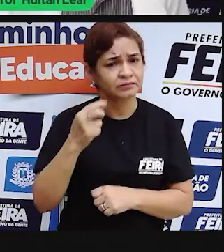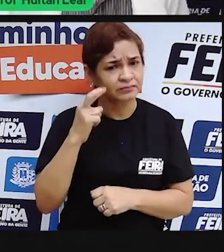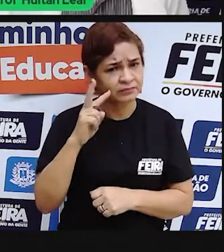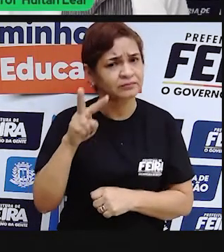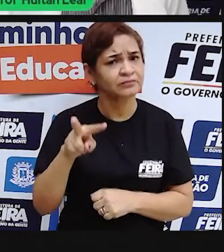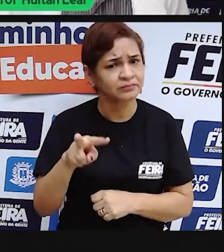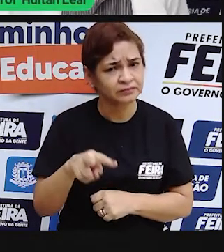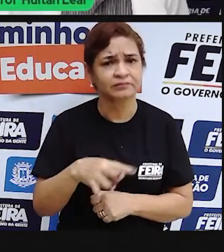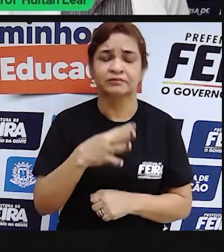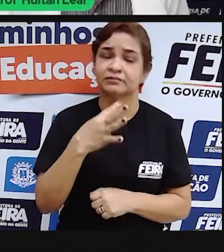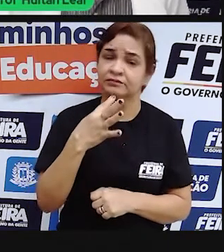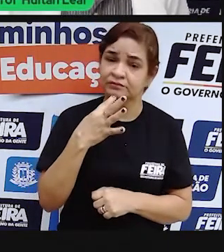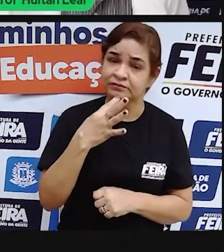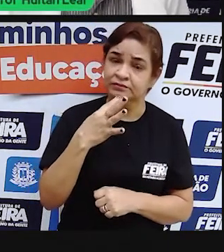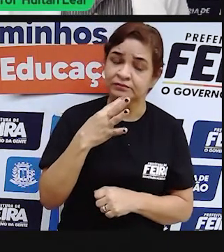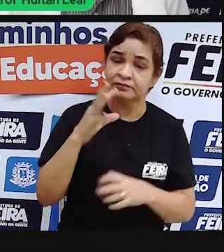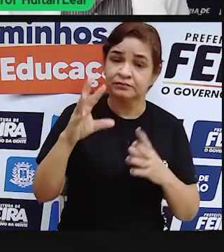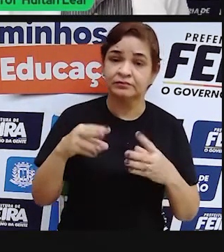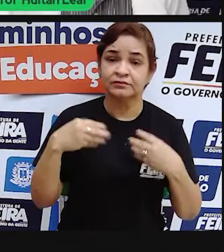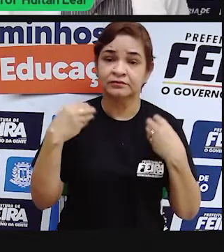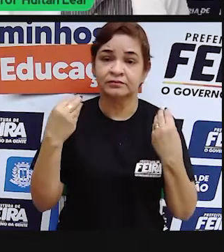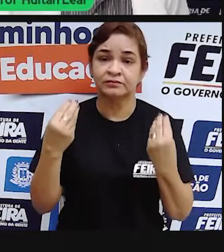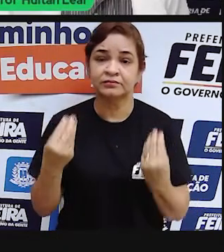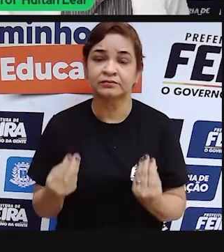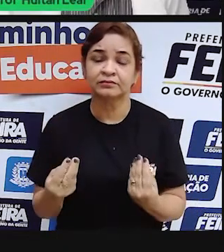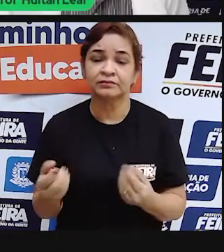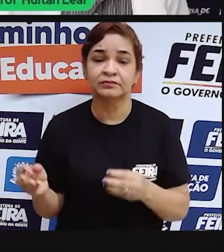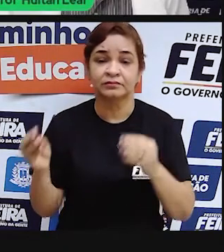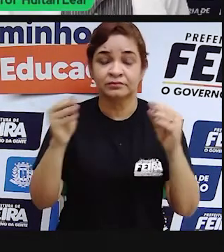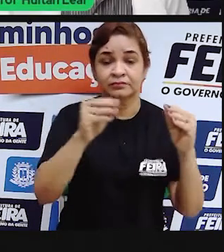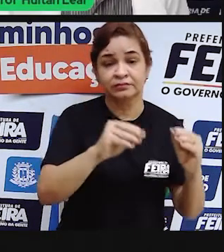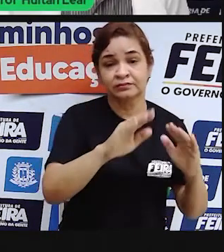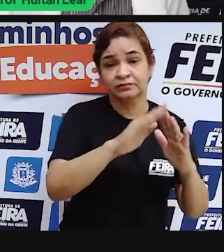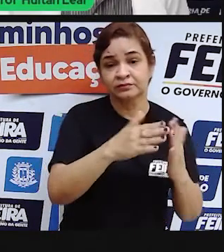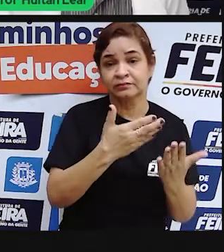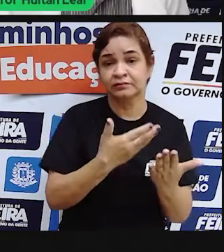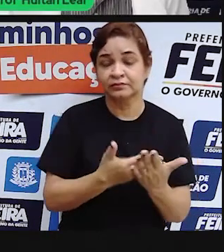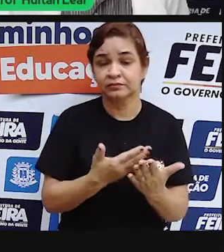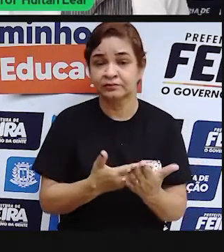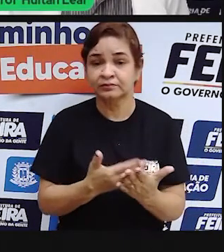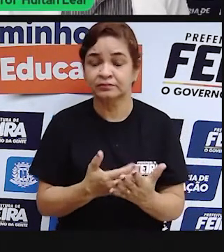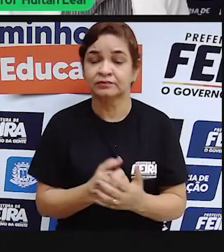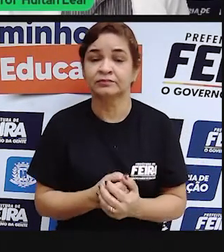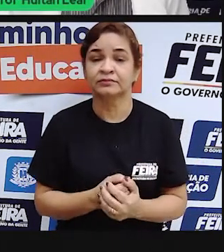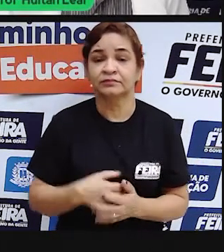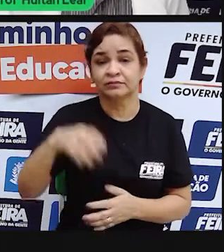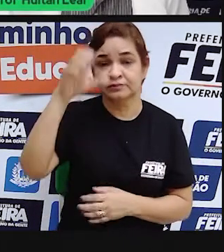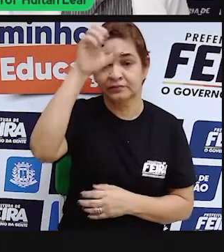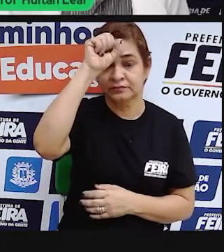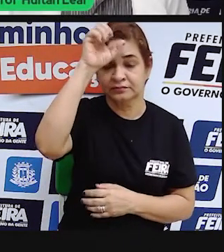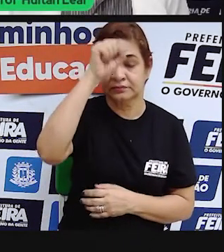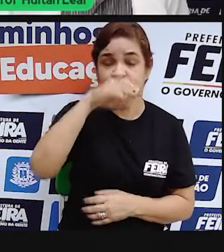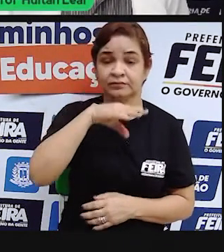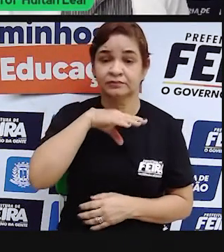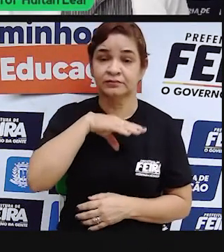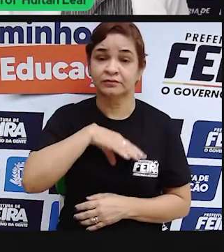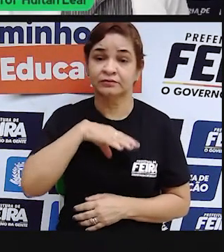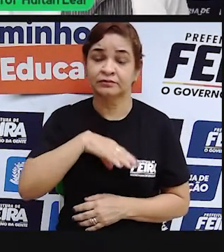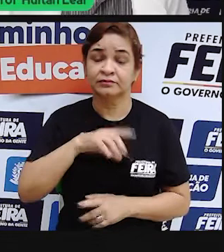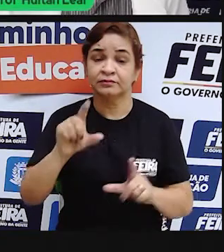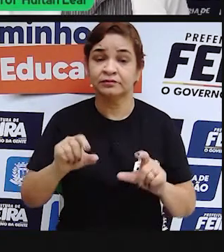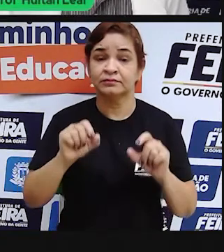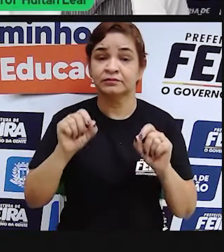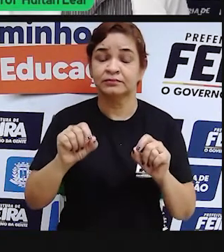falar em substantivo. Quando entramos na escola e vamos para a aula de língua portuguesa, uma das primeiras coisas